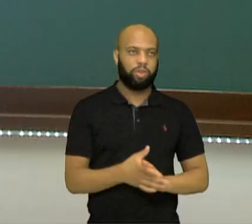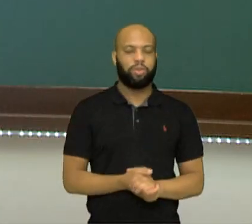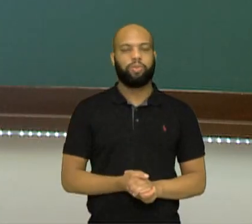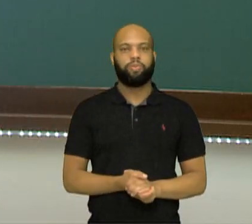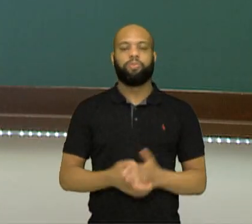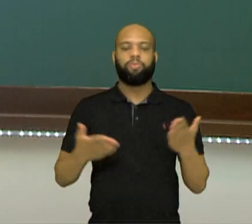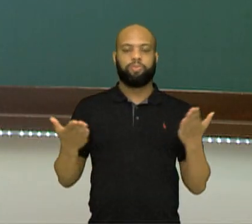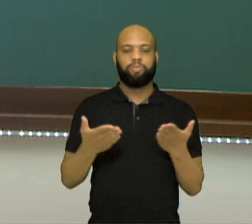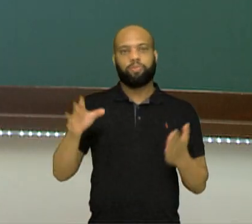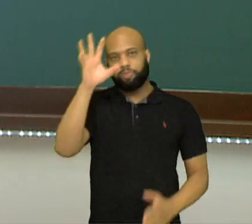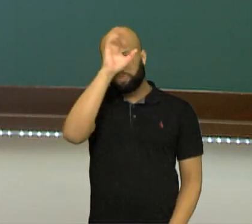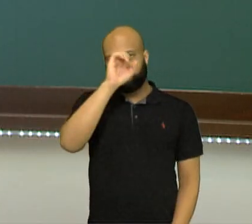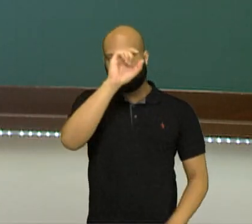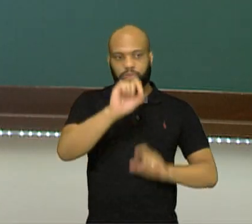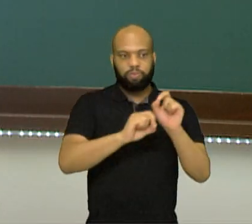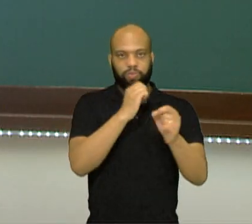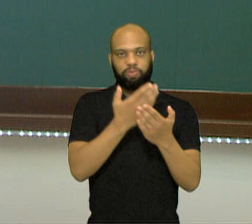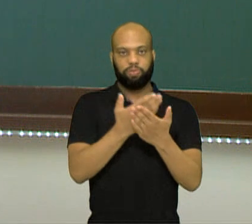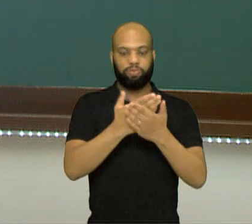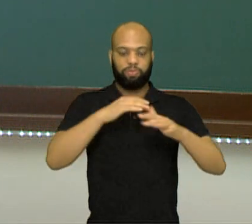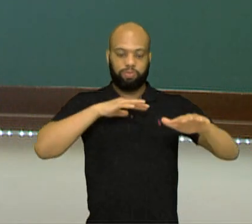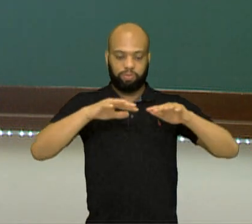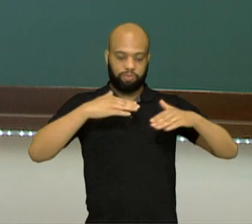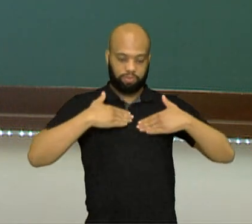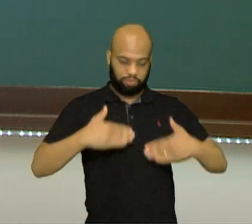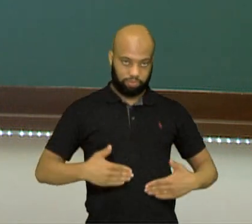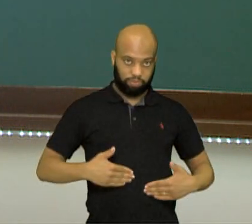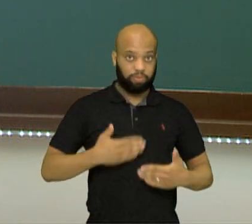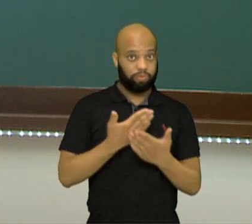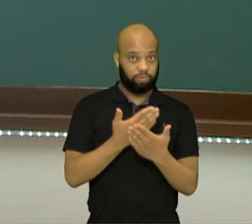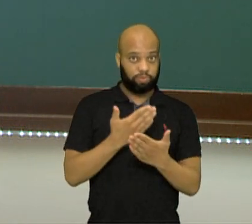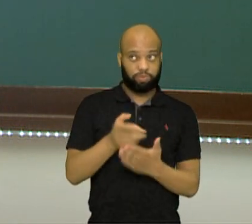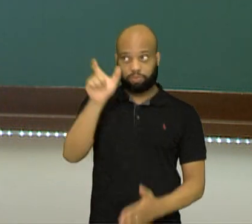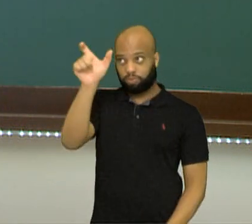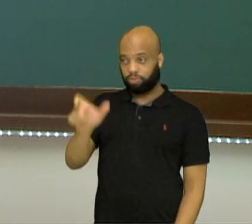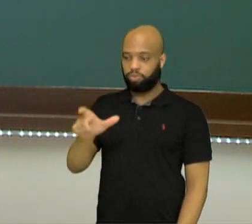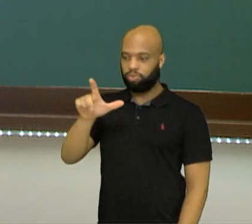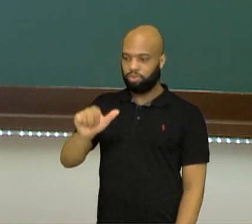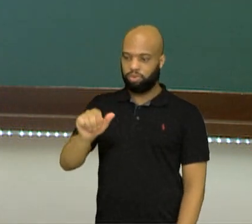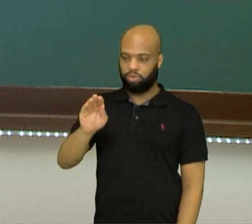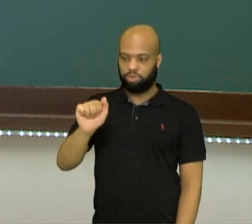Pessoal, nessa aula vimos o movimento corporal a partir dos estudos de Laban e sua